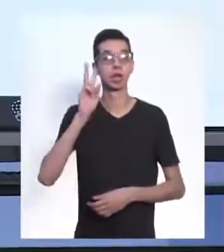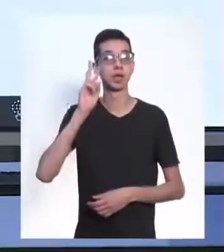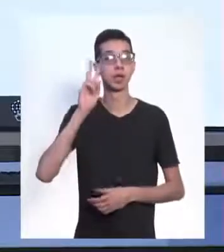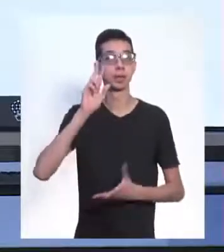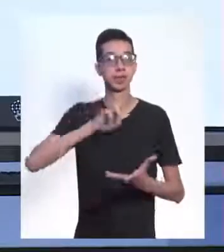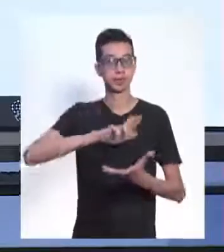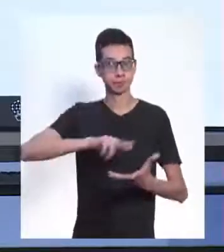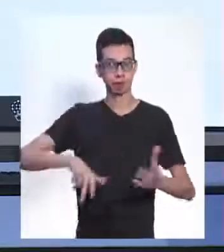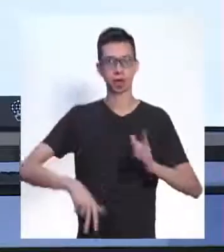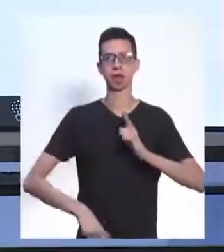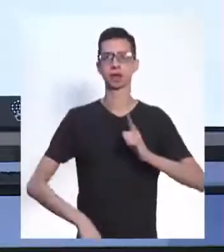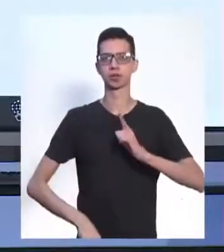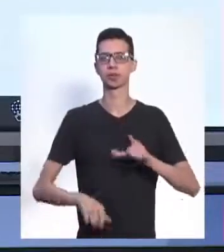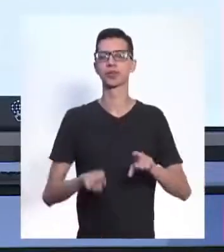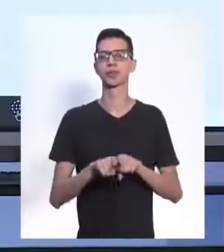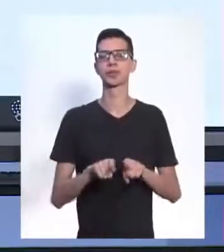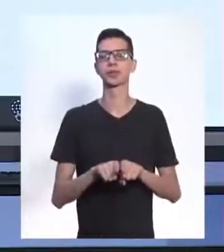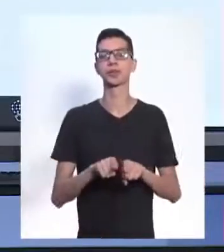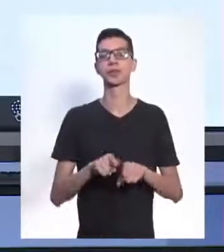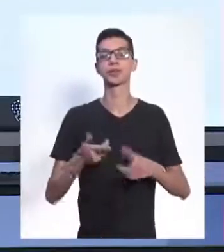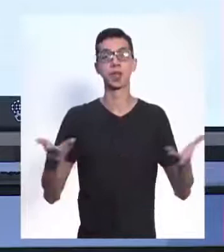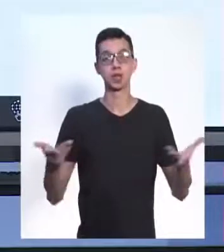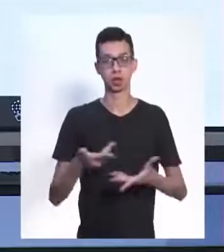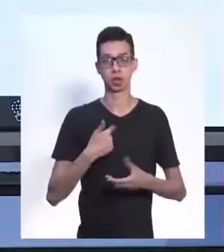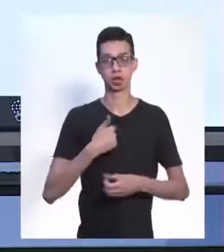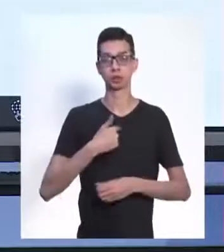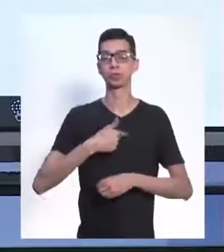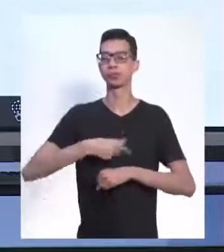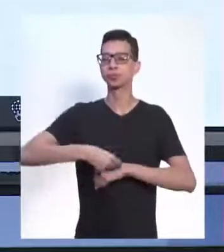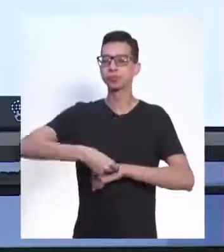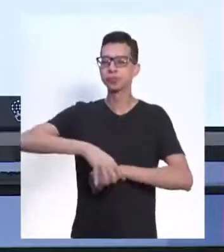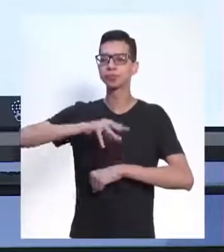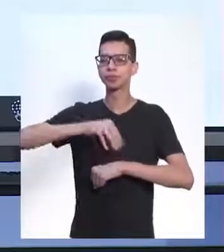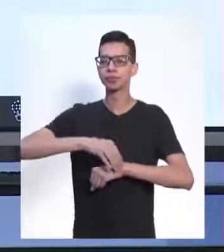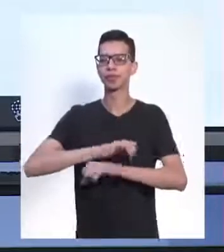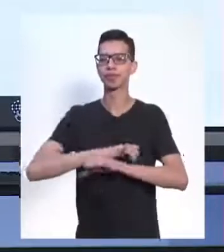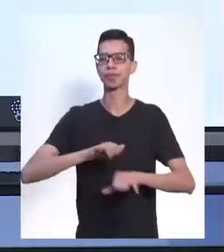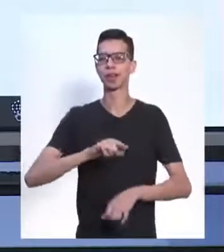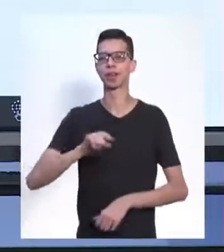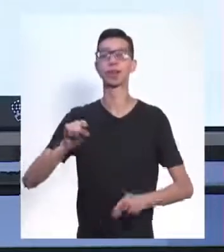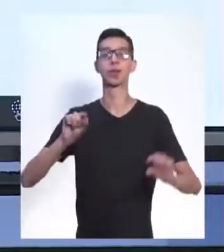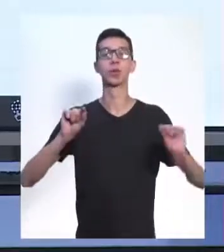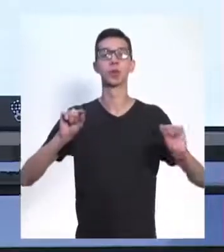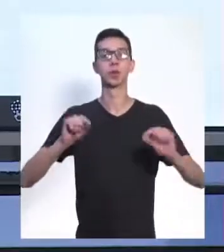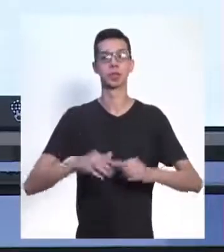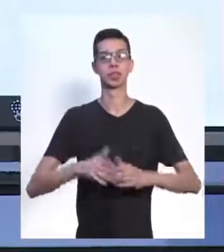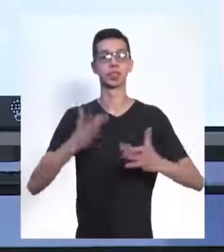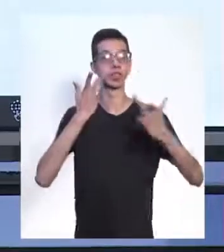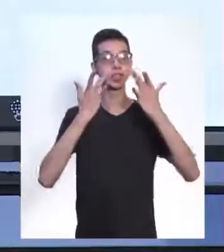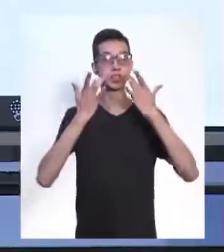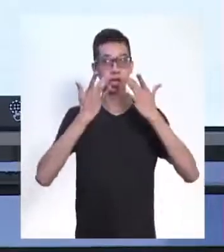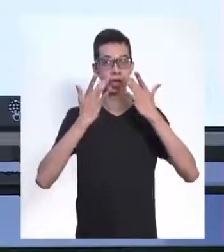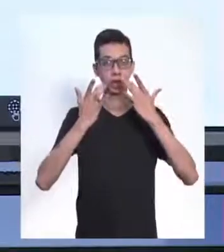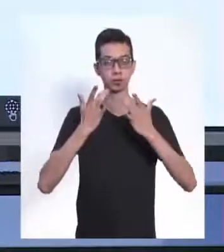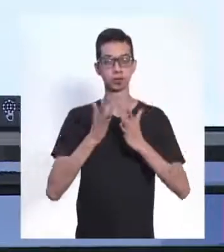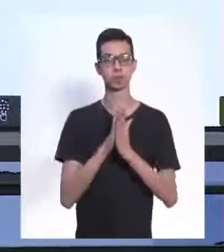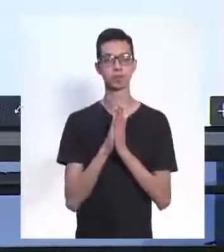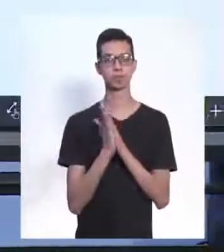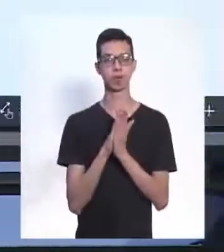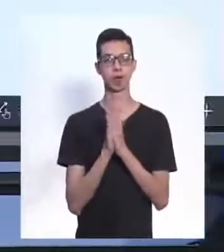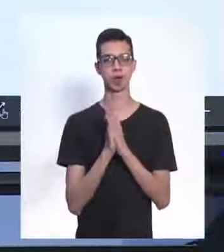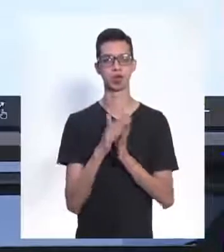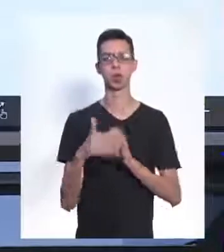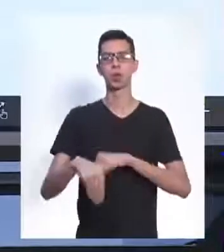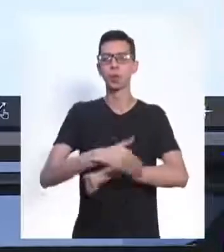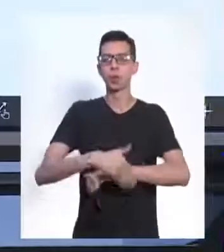tá, turma? Eu trouxe para vocês um pequeno trecho de um teatro de bonecos de rua,